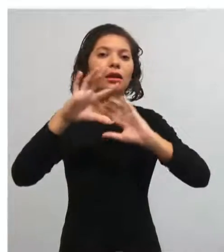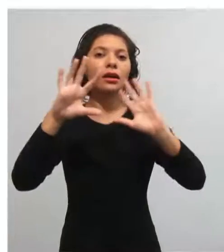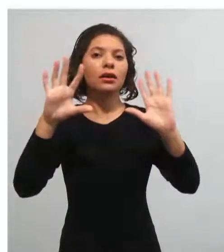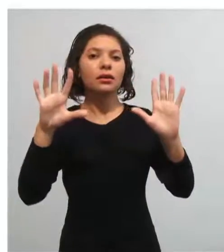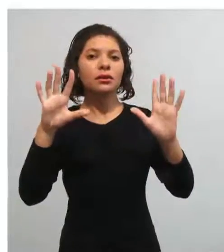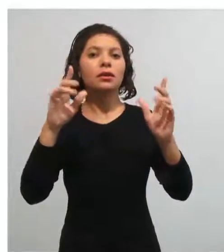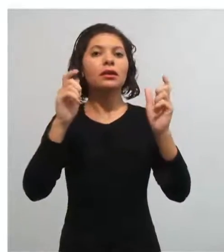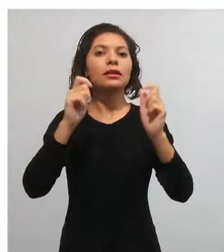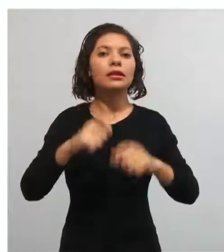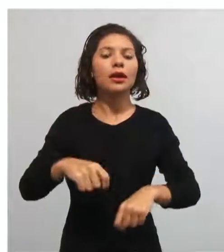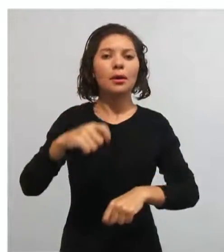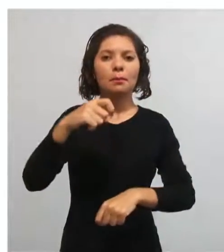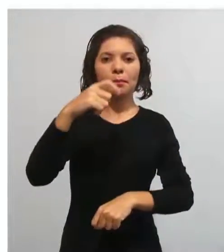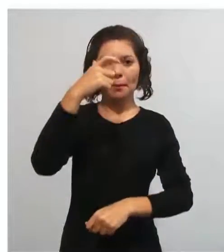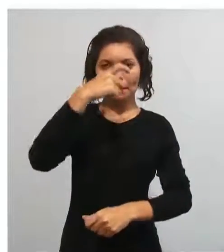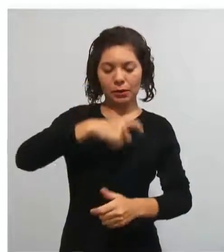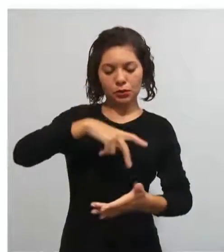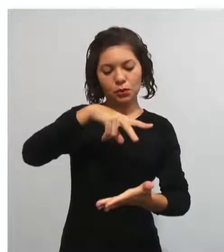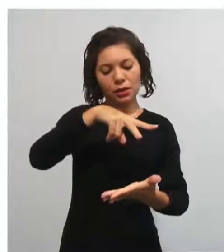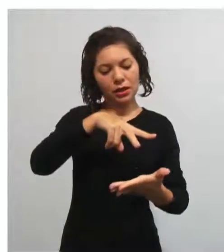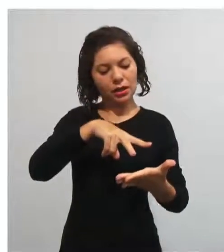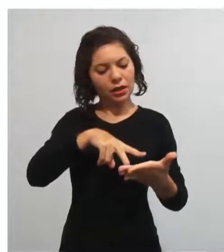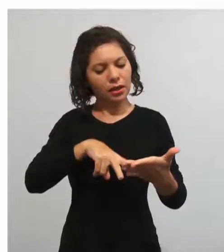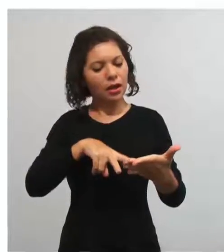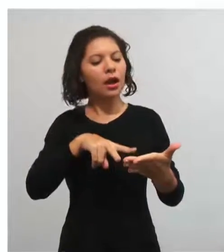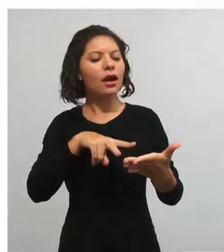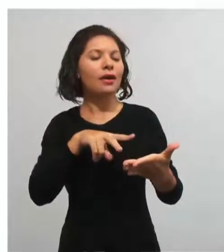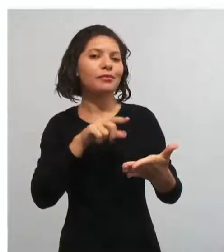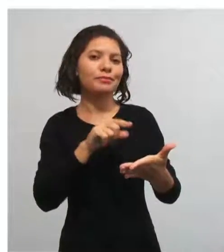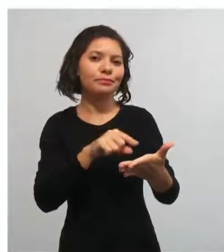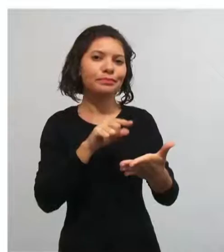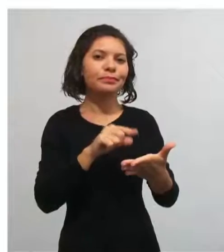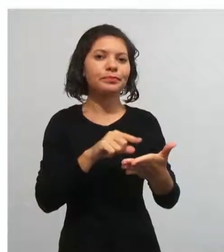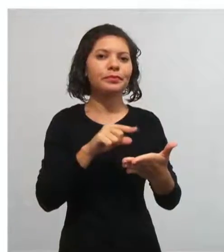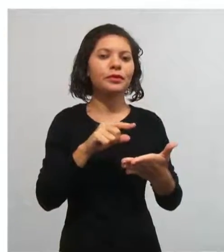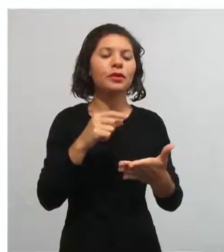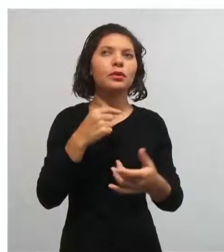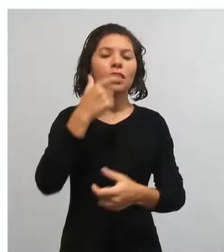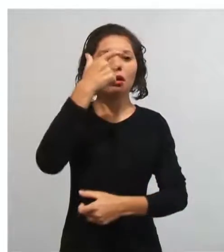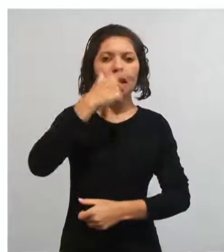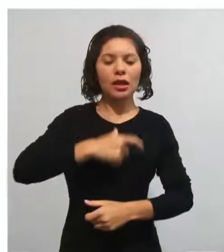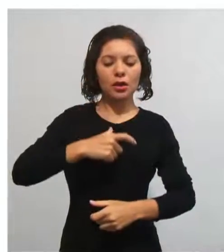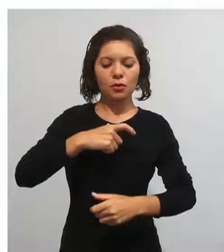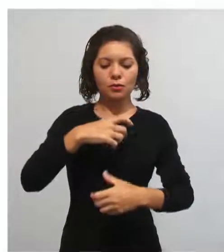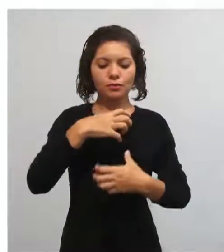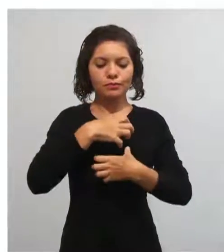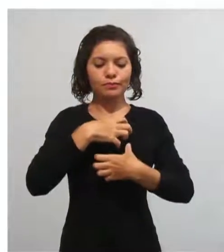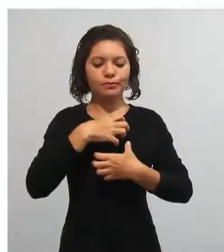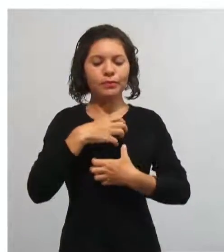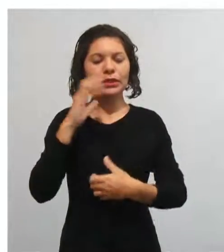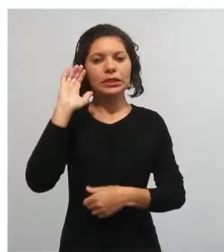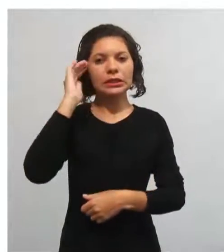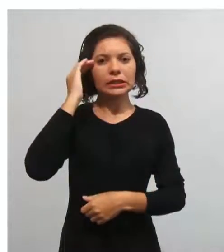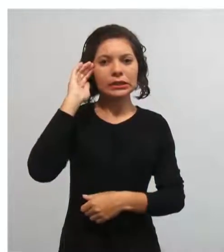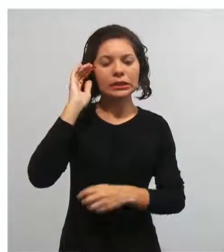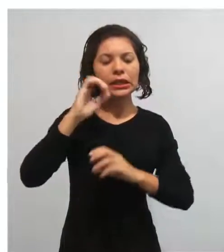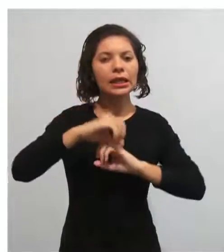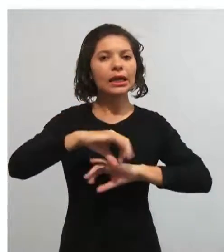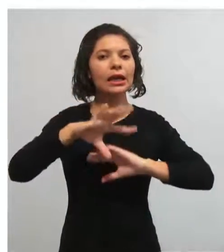leitor atuar. Olha aqui, ele não é passivo, ele atua como produtor de sentido. Ele tem um